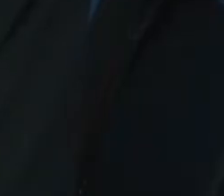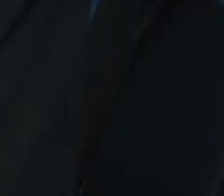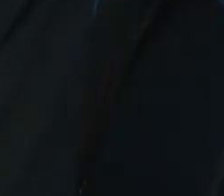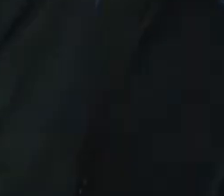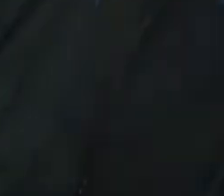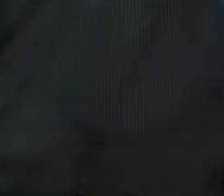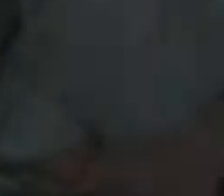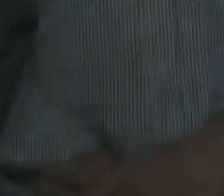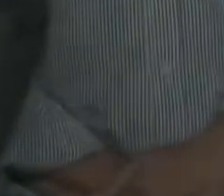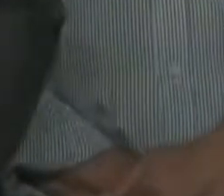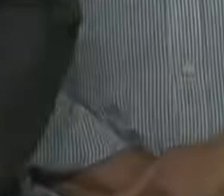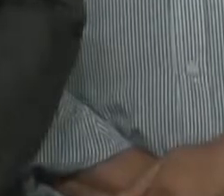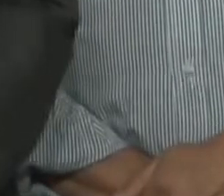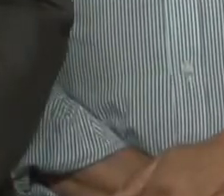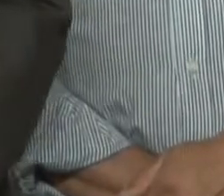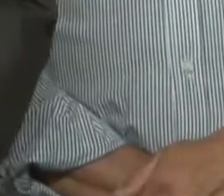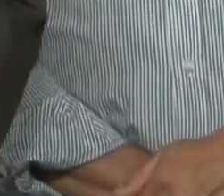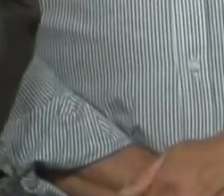é